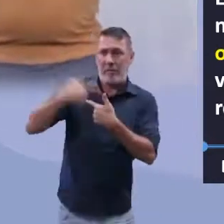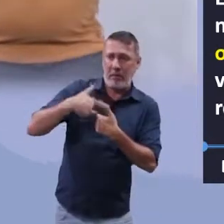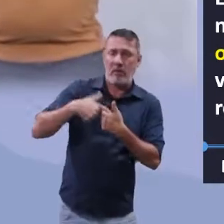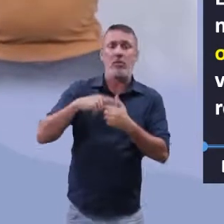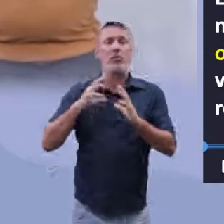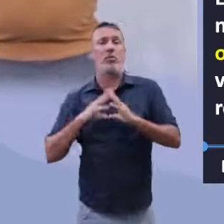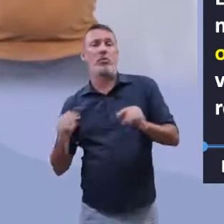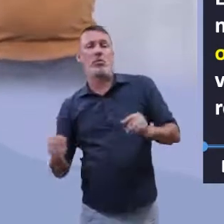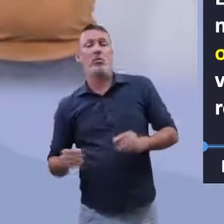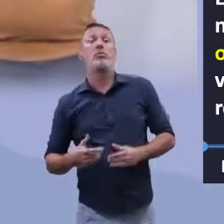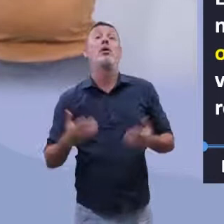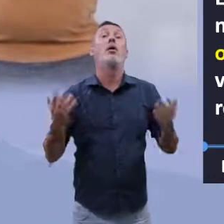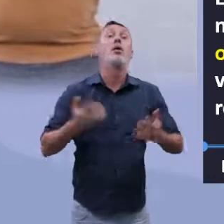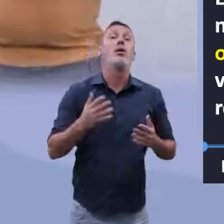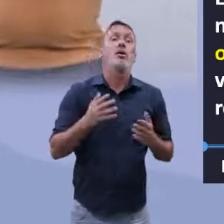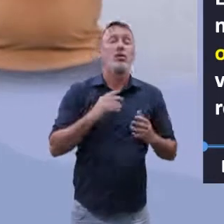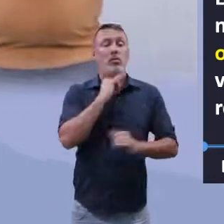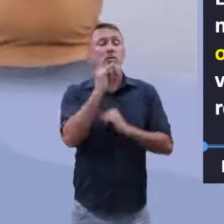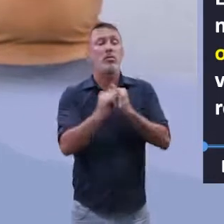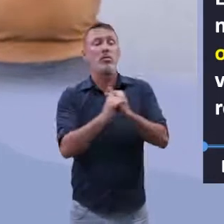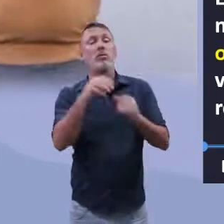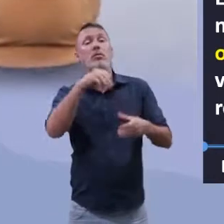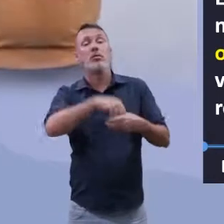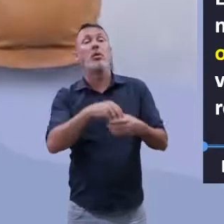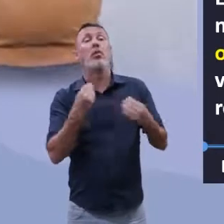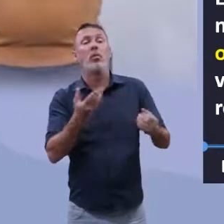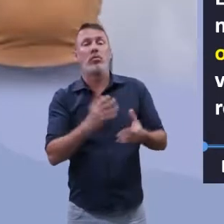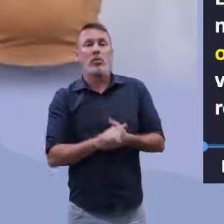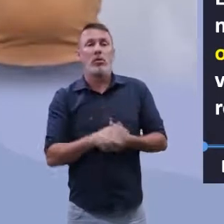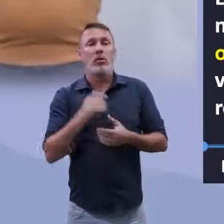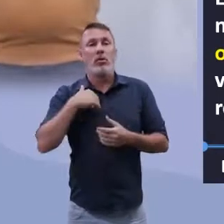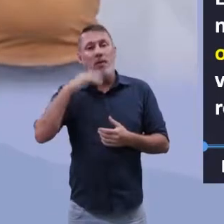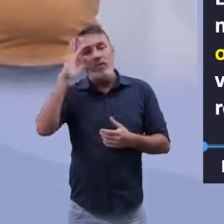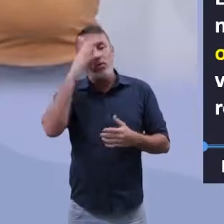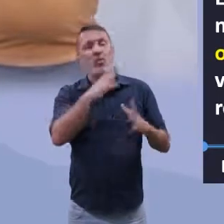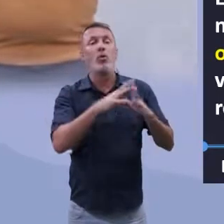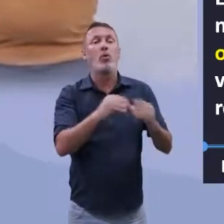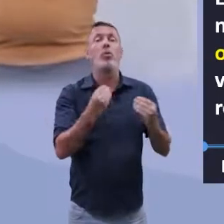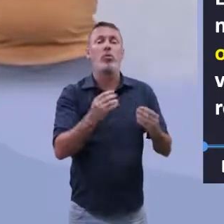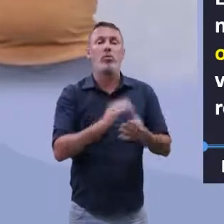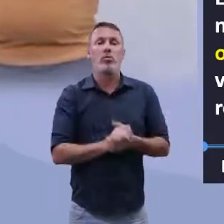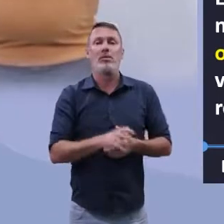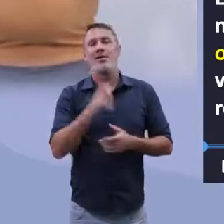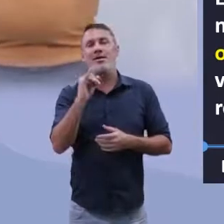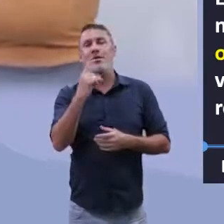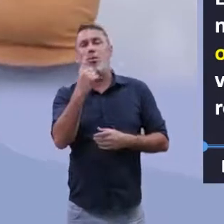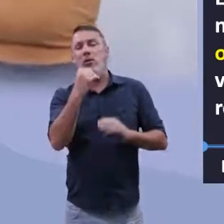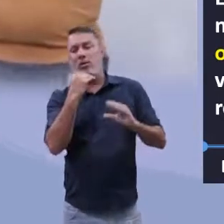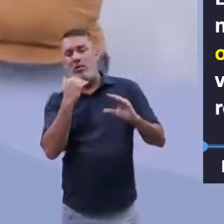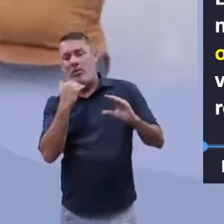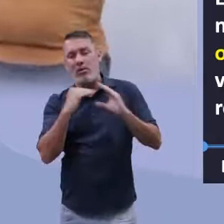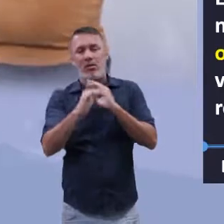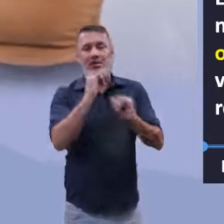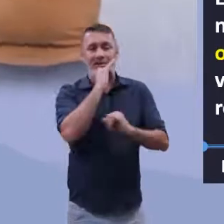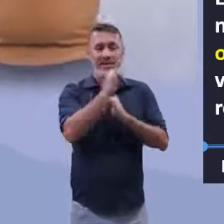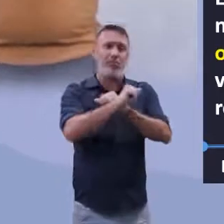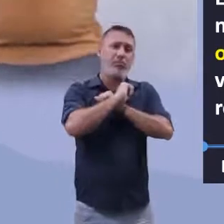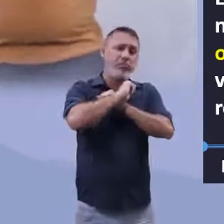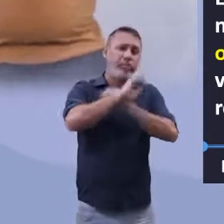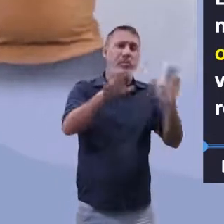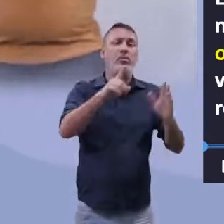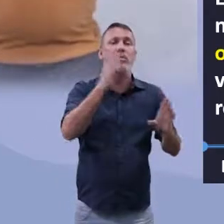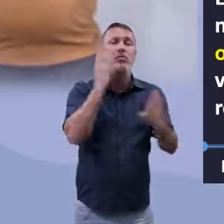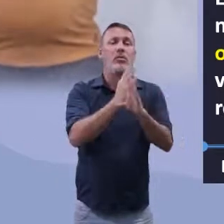descobriu o problema. Agora, quando está no ambiente online, como que eu vou resolver esse problema? Depois que você lança uma